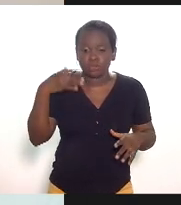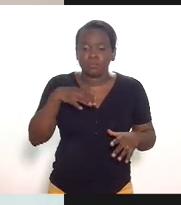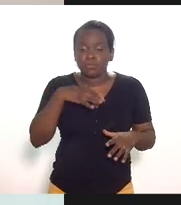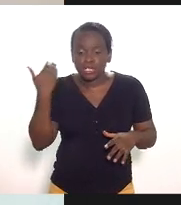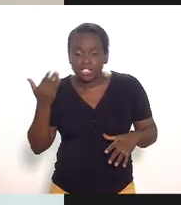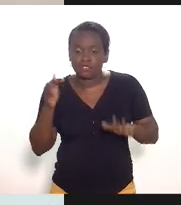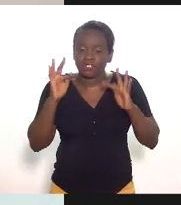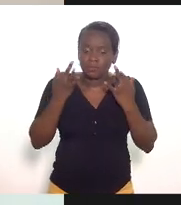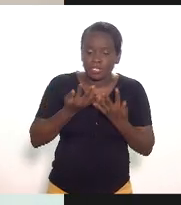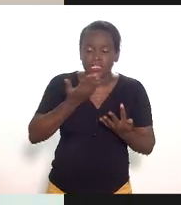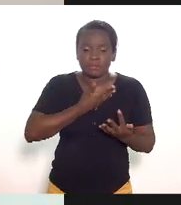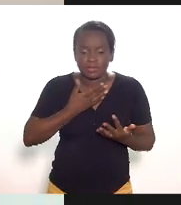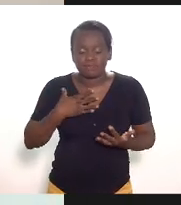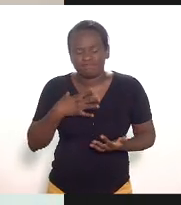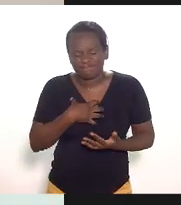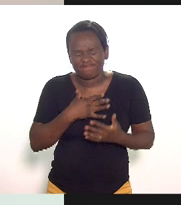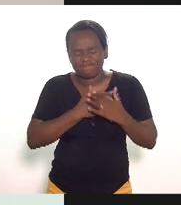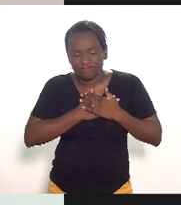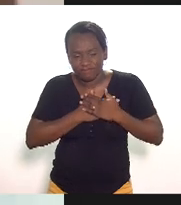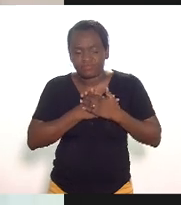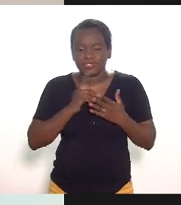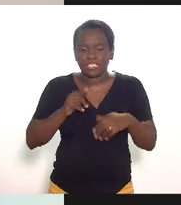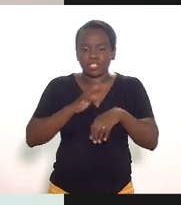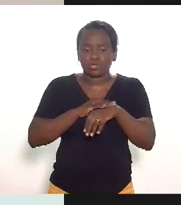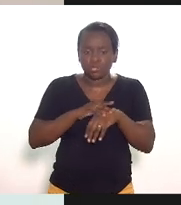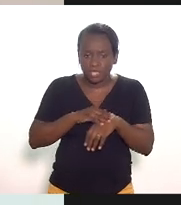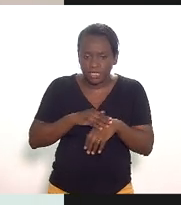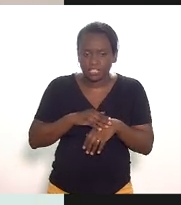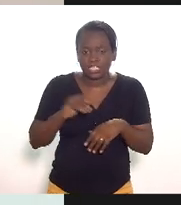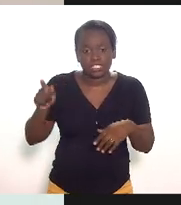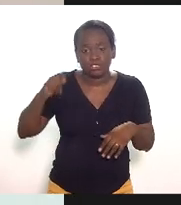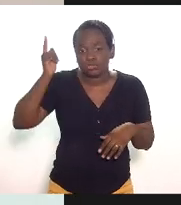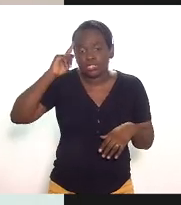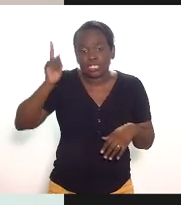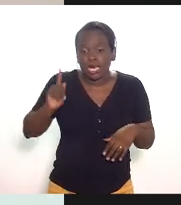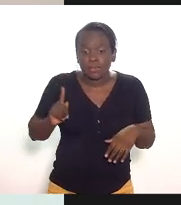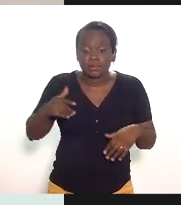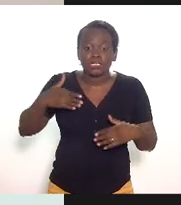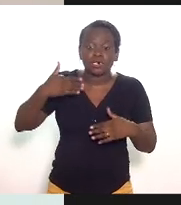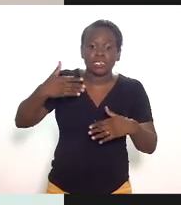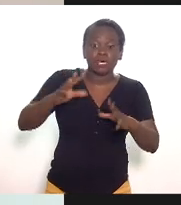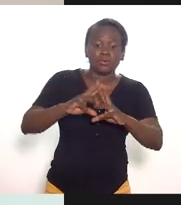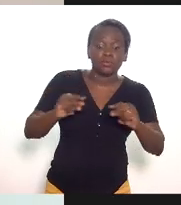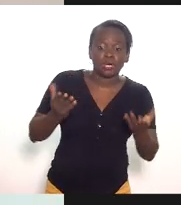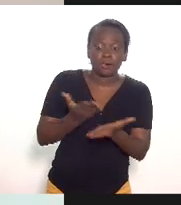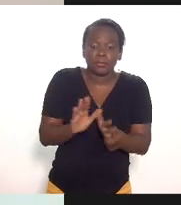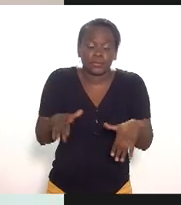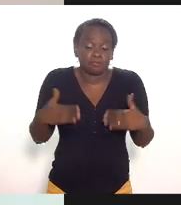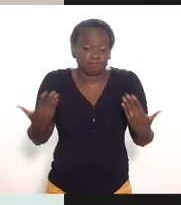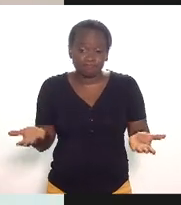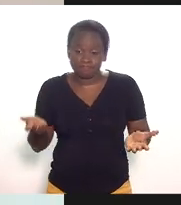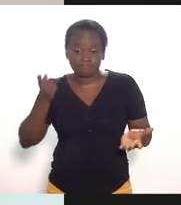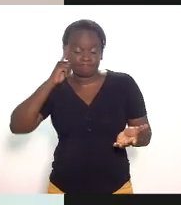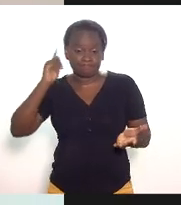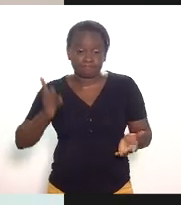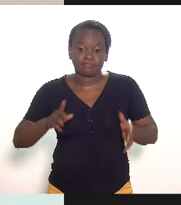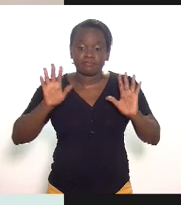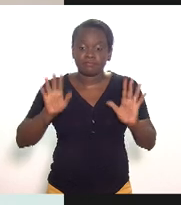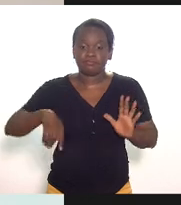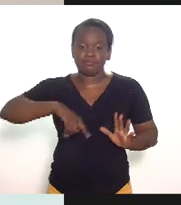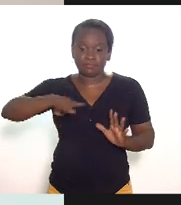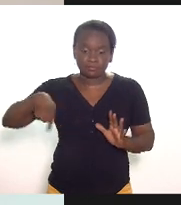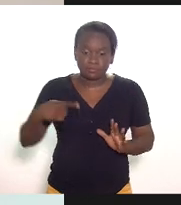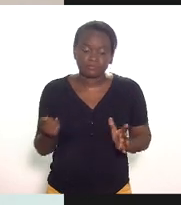dizer que essa doença é uma doença que veio, que nós não sabemos quando isso vai terminar, essa pandemia vai terminar, mas que